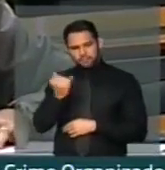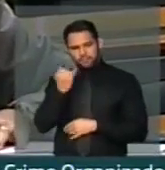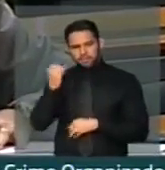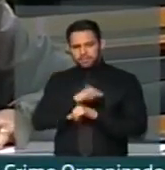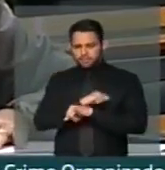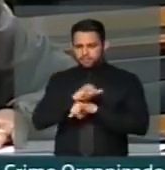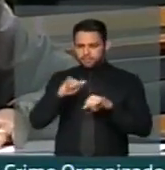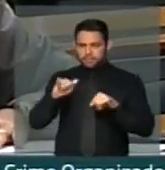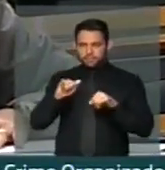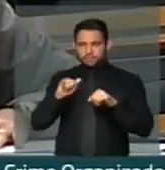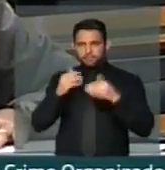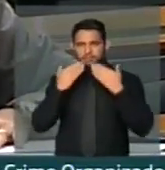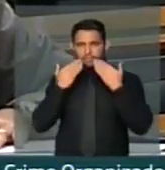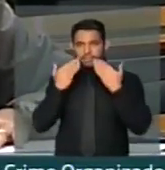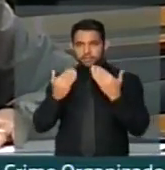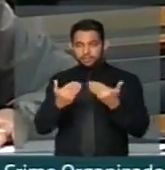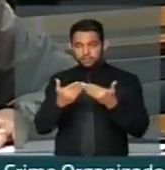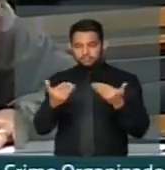as